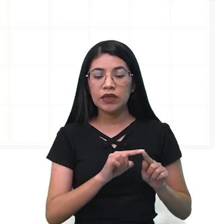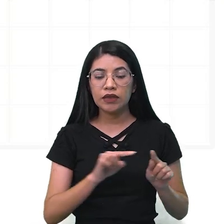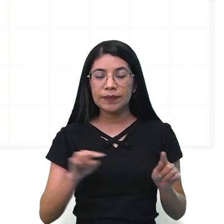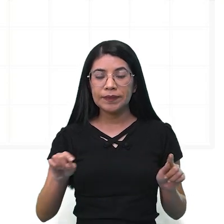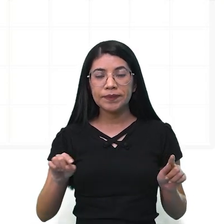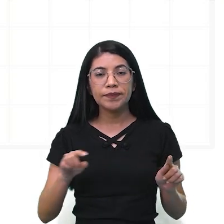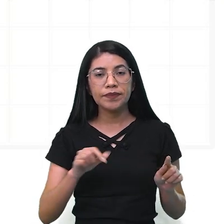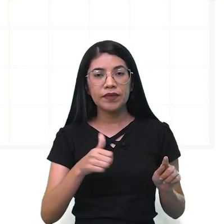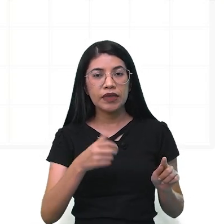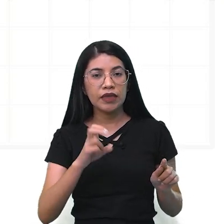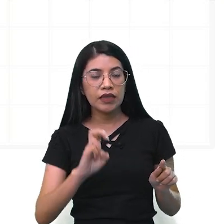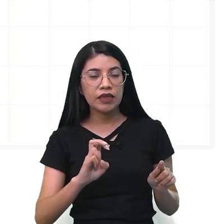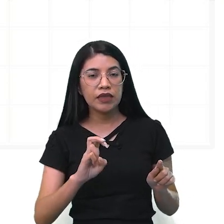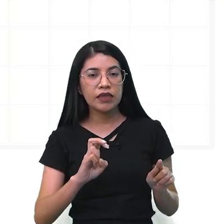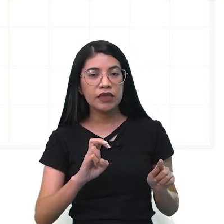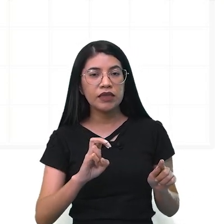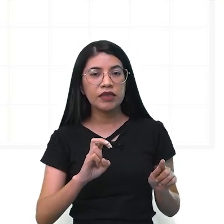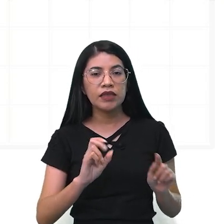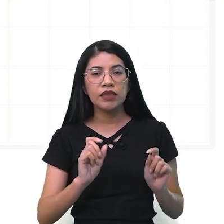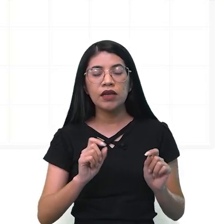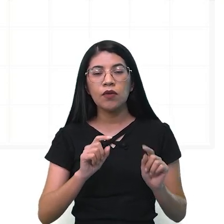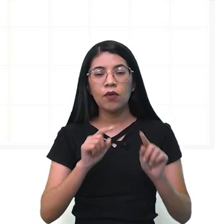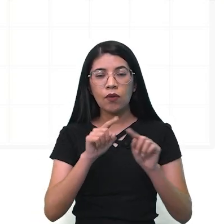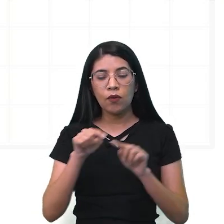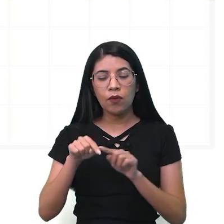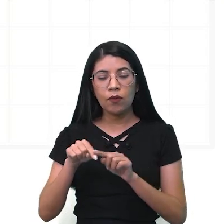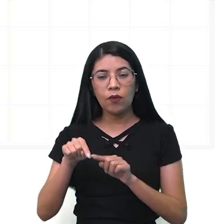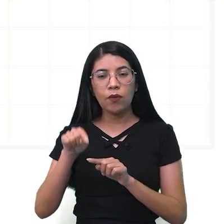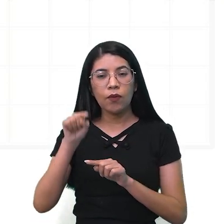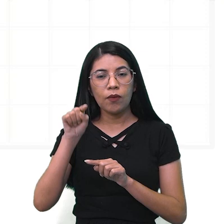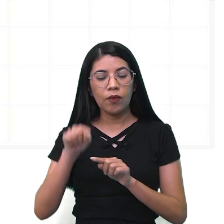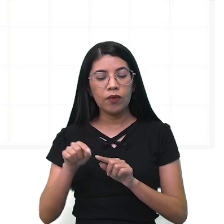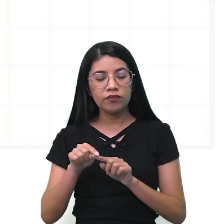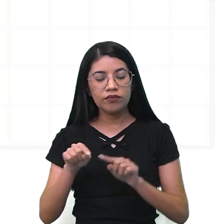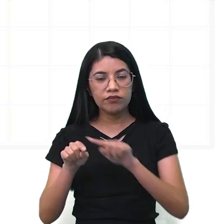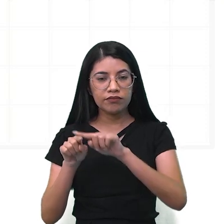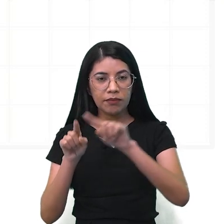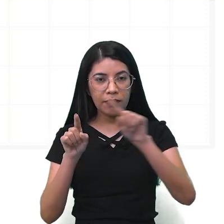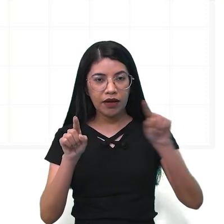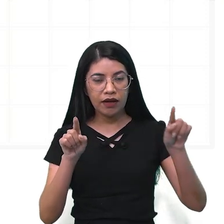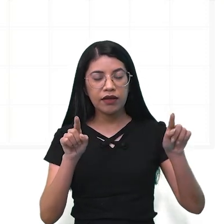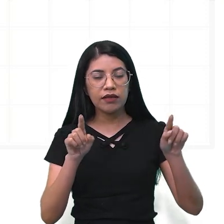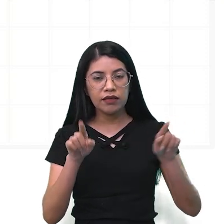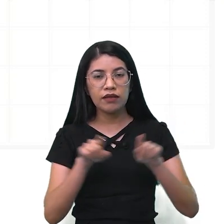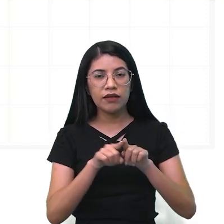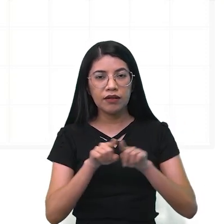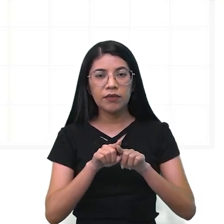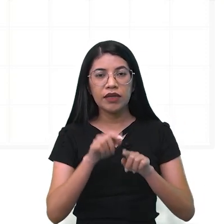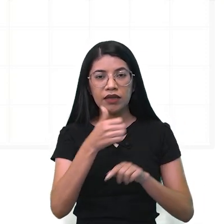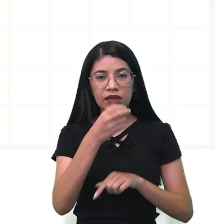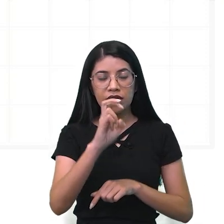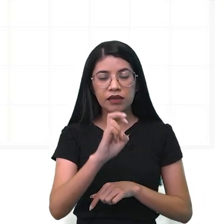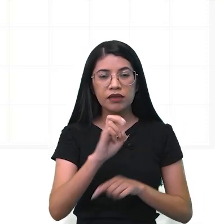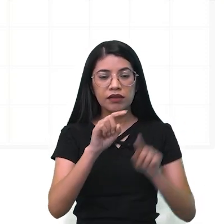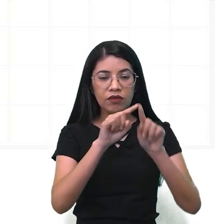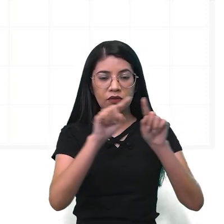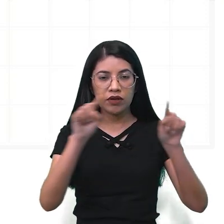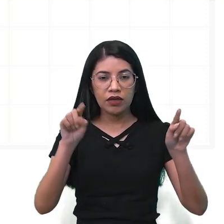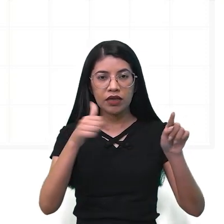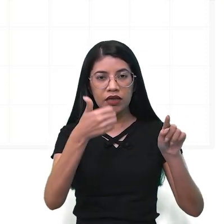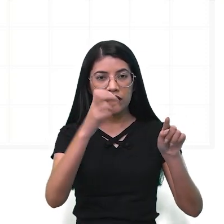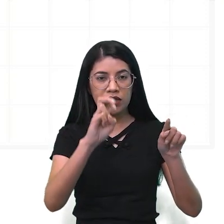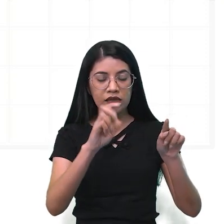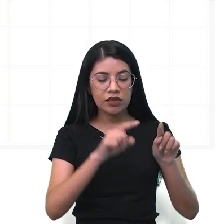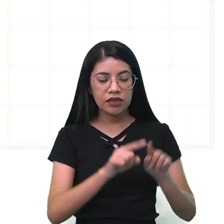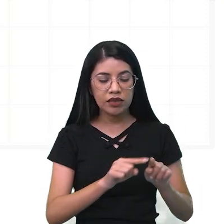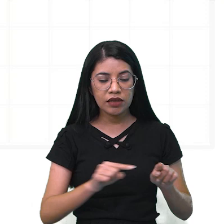centímetros, significa que esse outro lado aqui de baixo do meu retângulo, ele também vale 15 centímetros. Não é verdade?